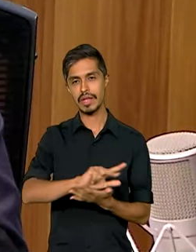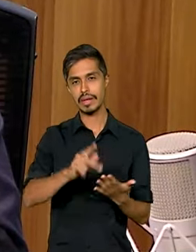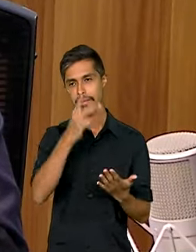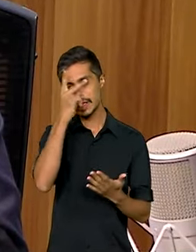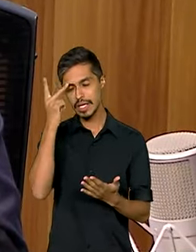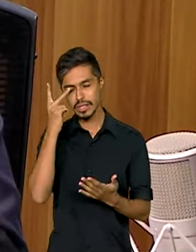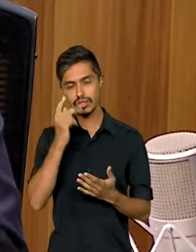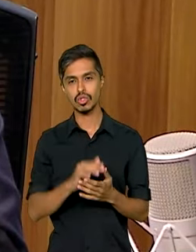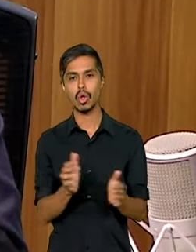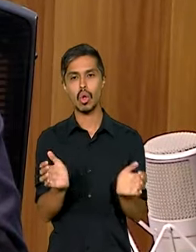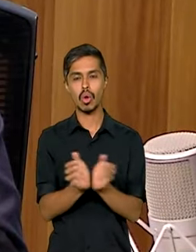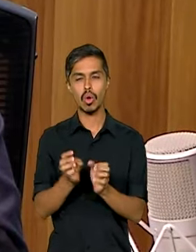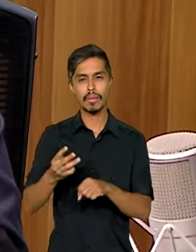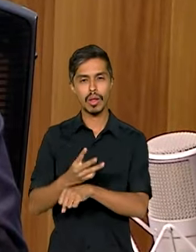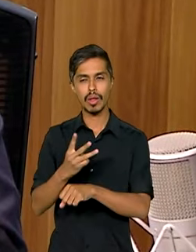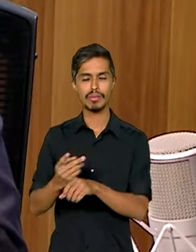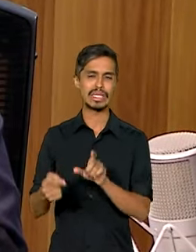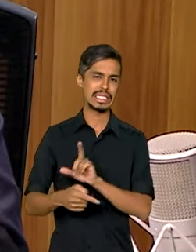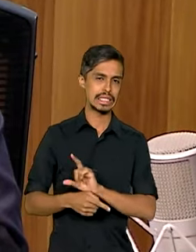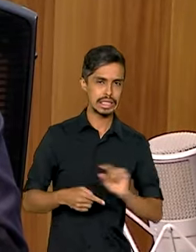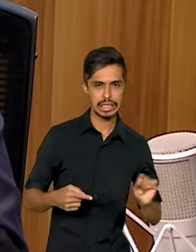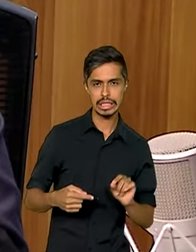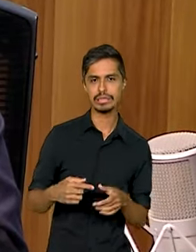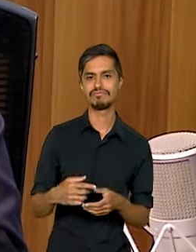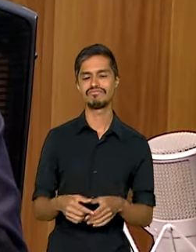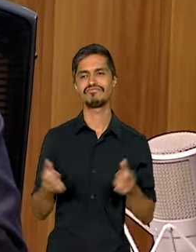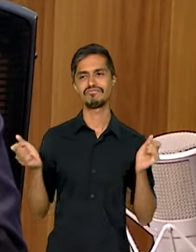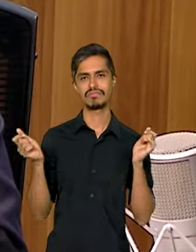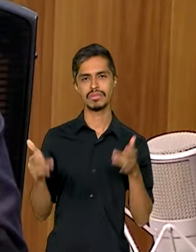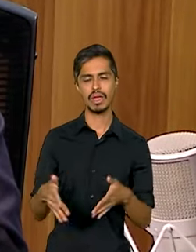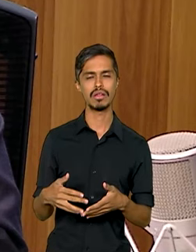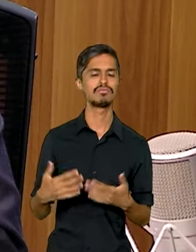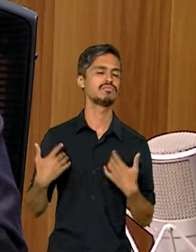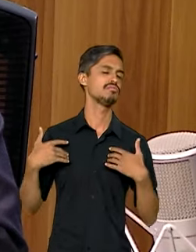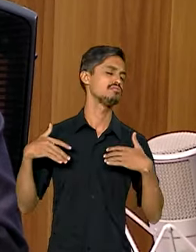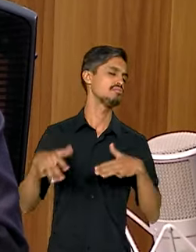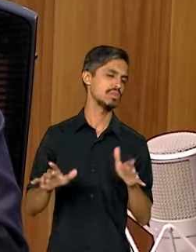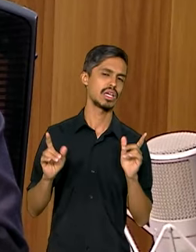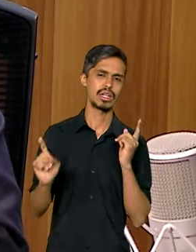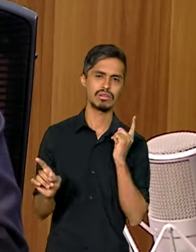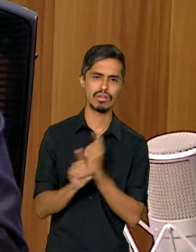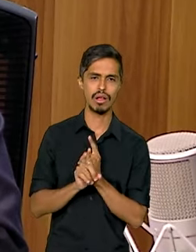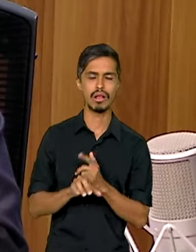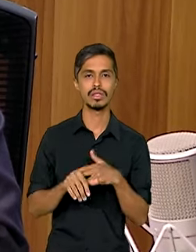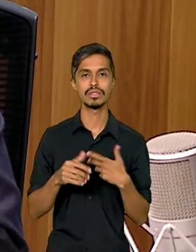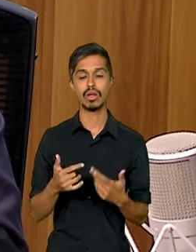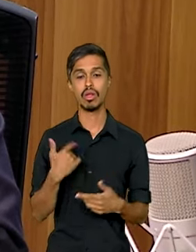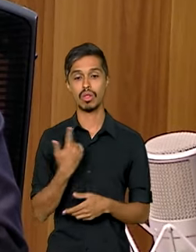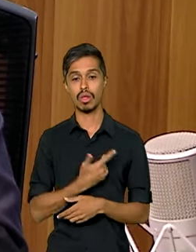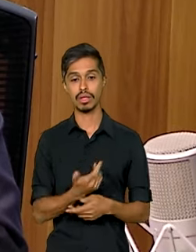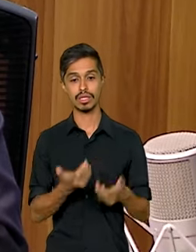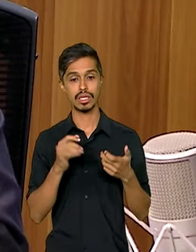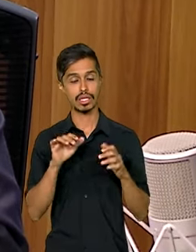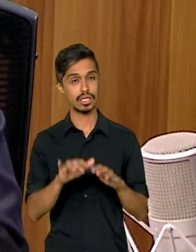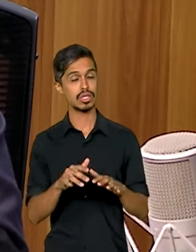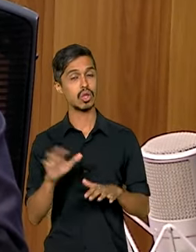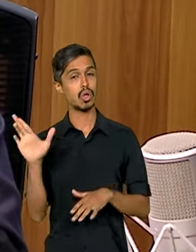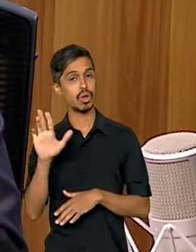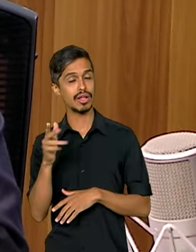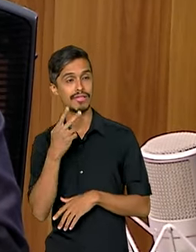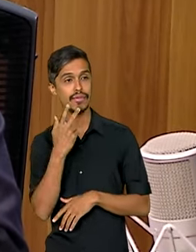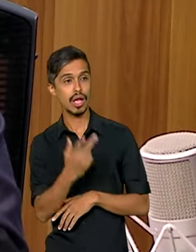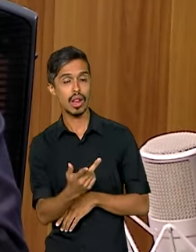saíram do grupo de WhatsApp da família que deixaram de se encontrar nós queremos e essa é a palavra do presidente